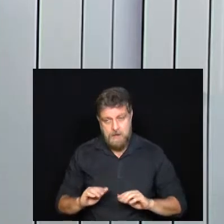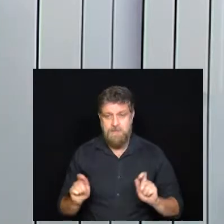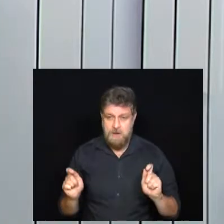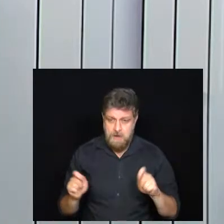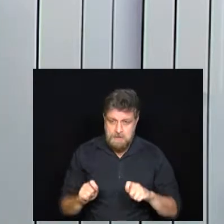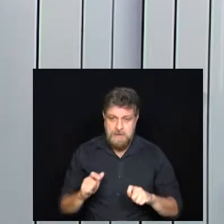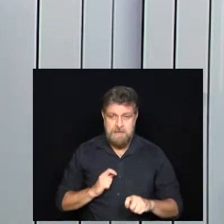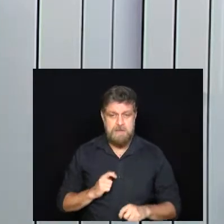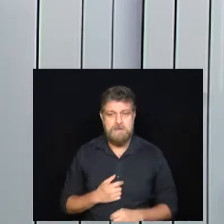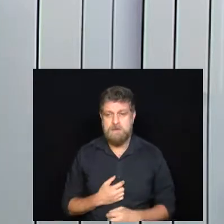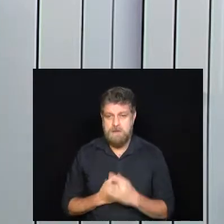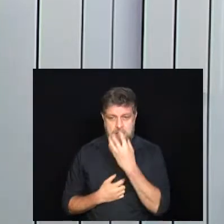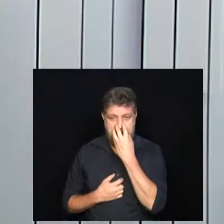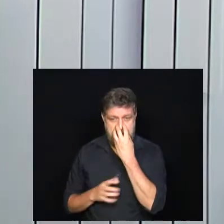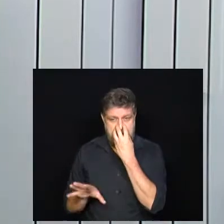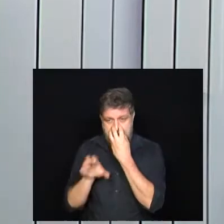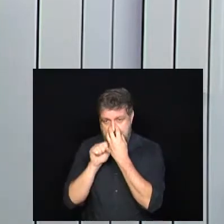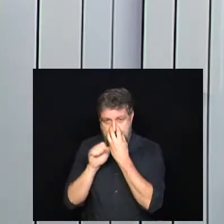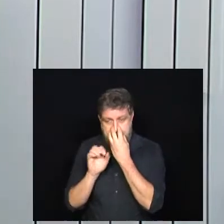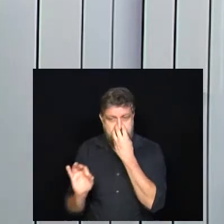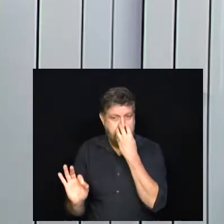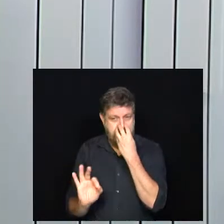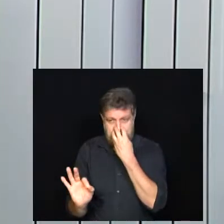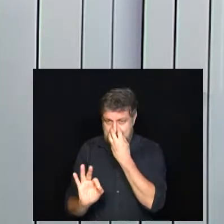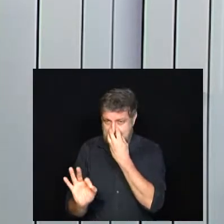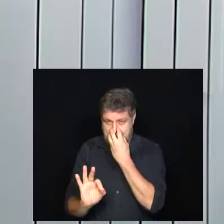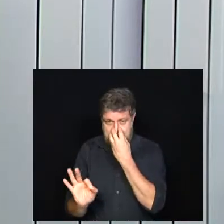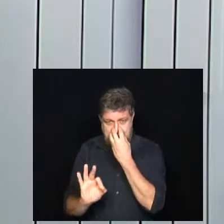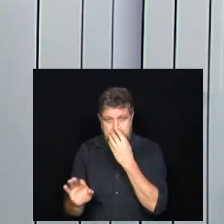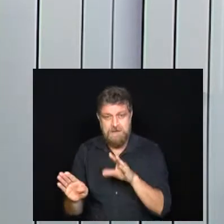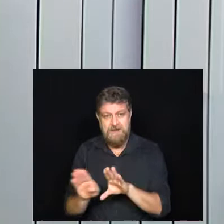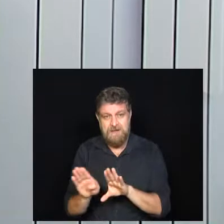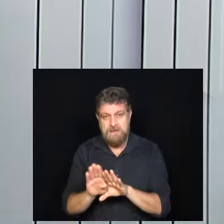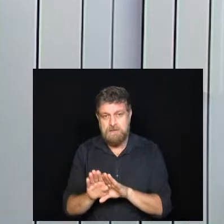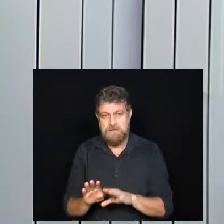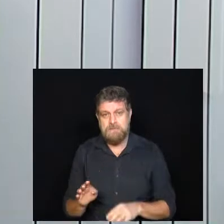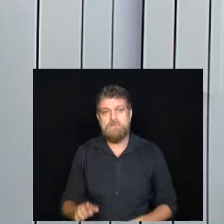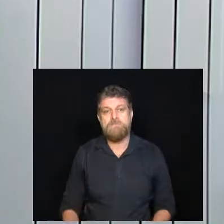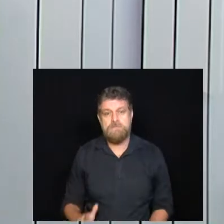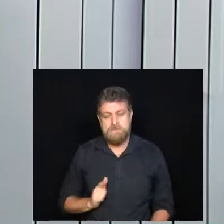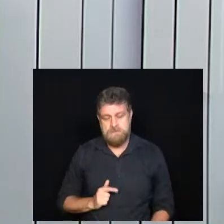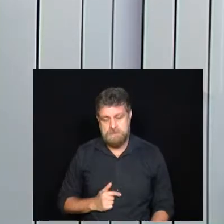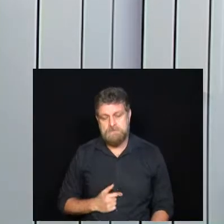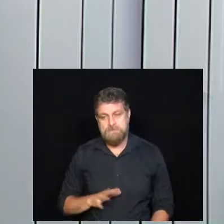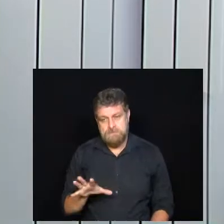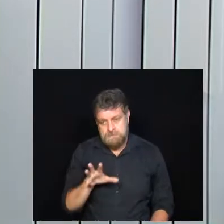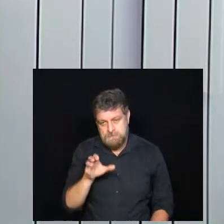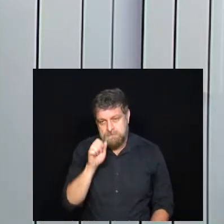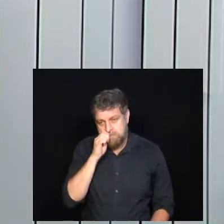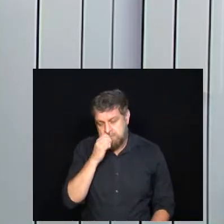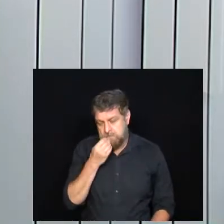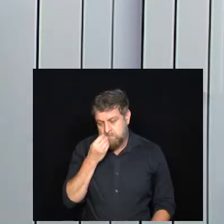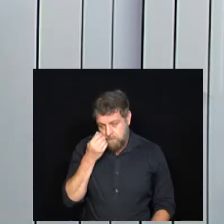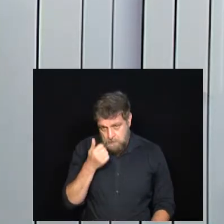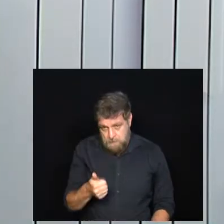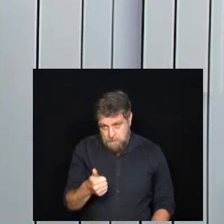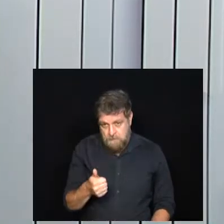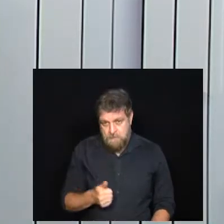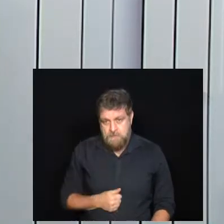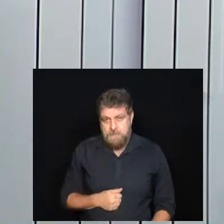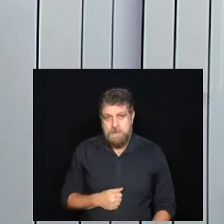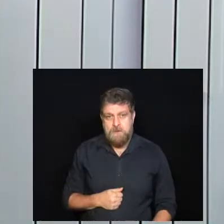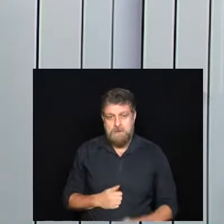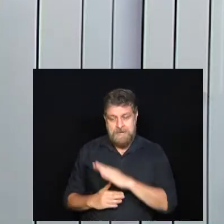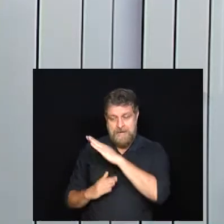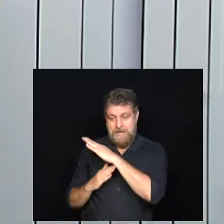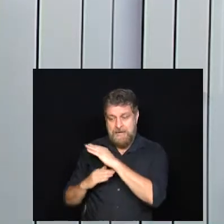sem a necessidade de suporte de oxigênio e com boa saturação. Agora as notícias do Legislativo,